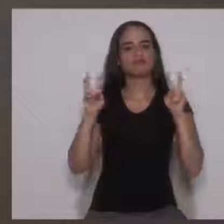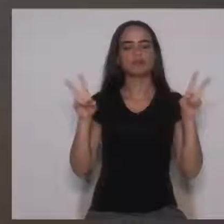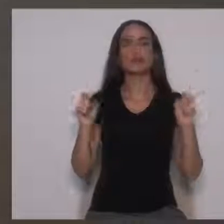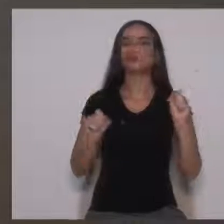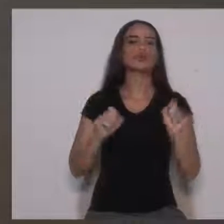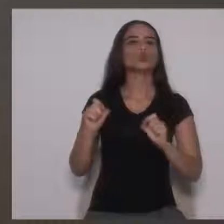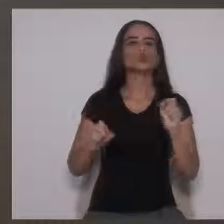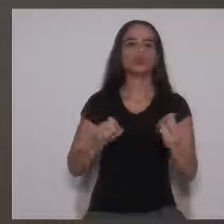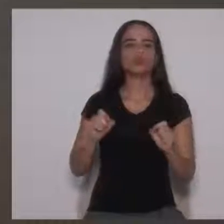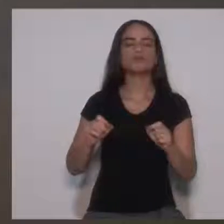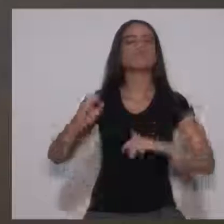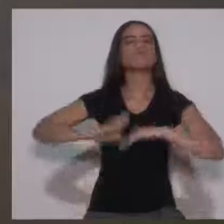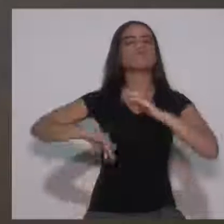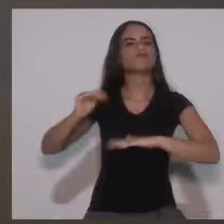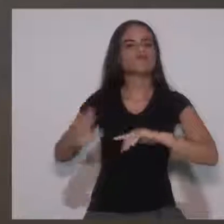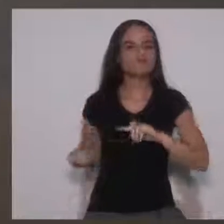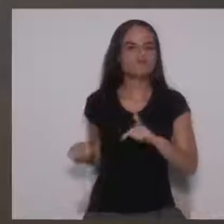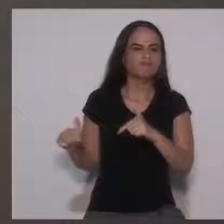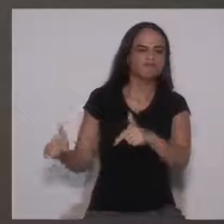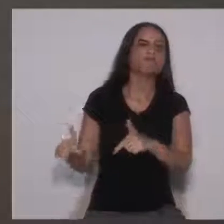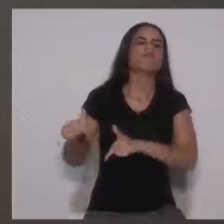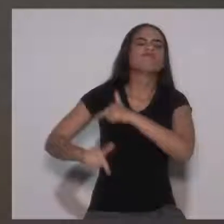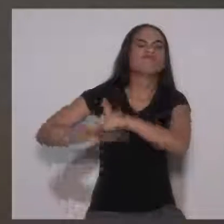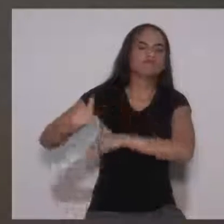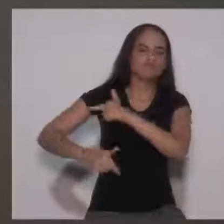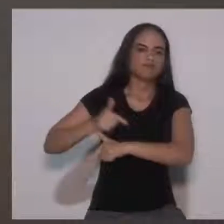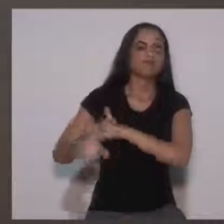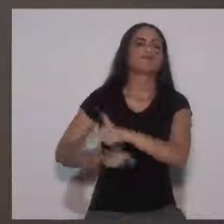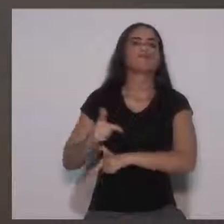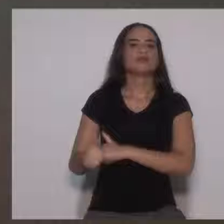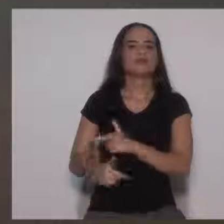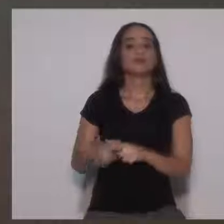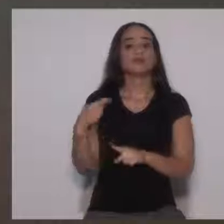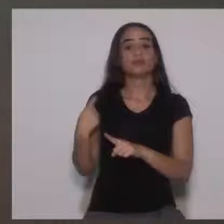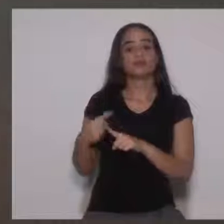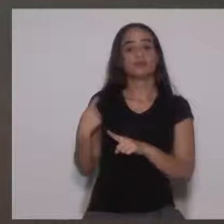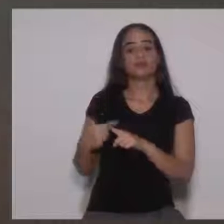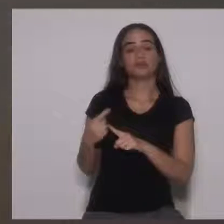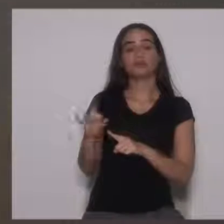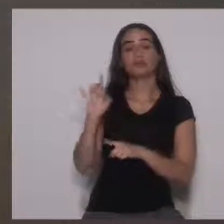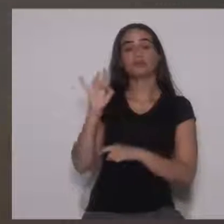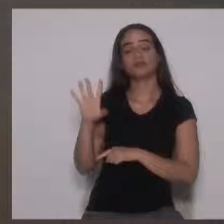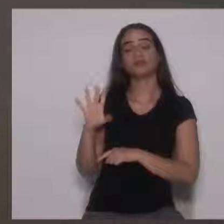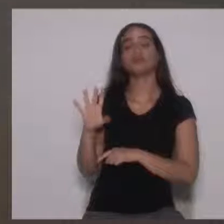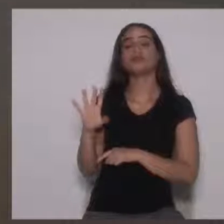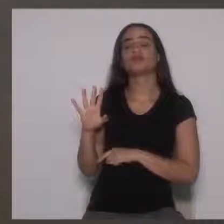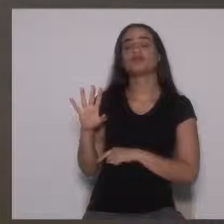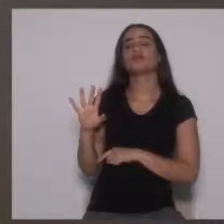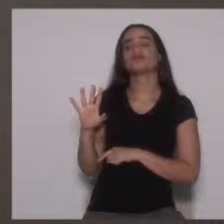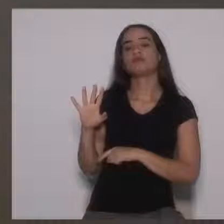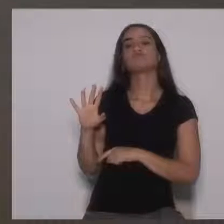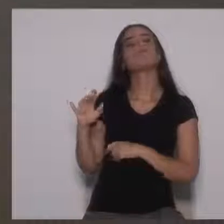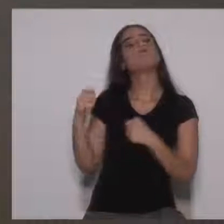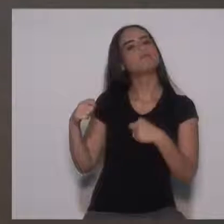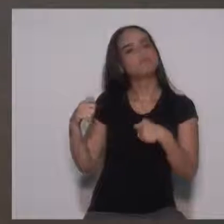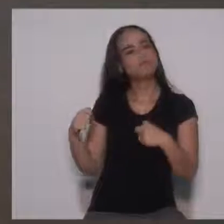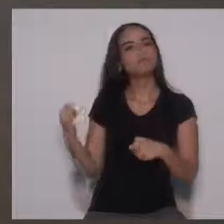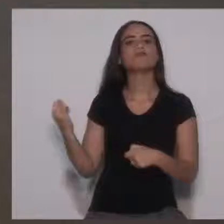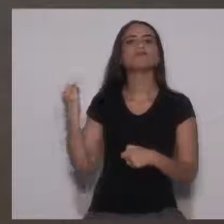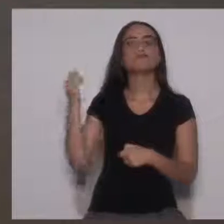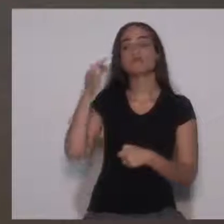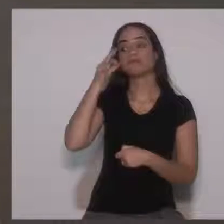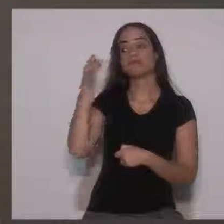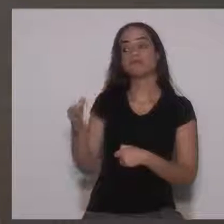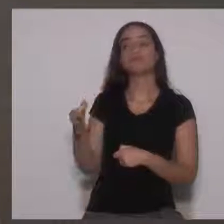trampo que é a FEAVIM, né? A gente só vê as flores, mas não vê o espinho, né? Então, eu acho que tem que só